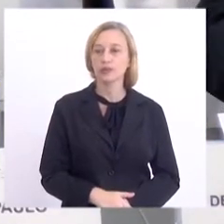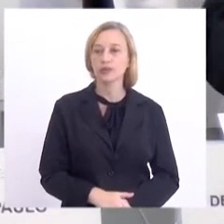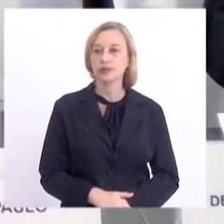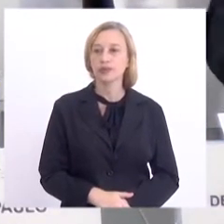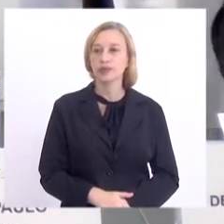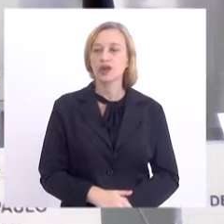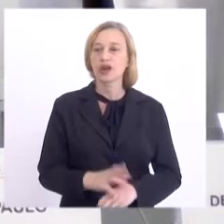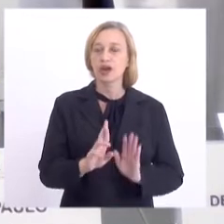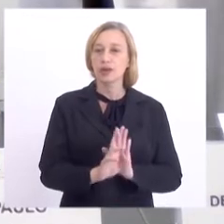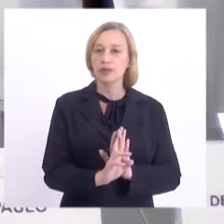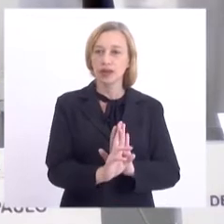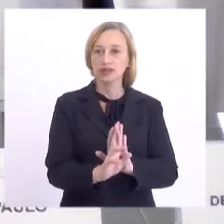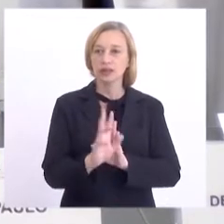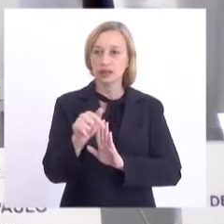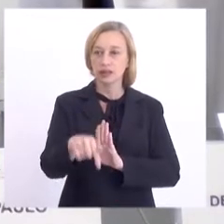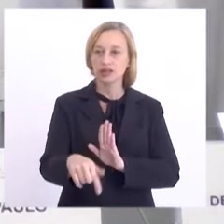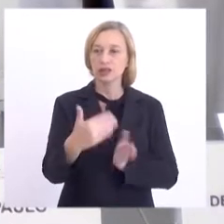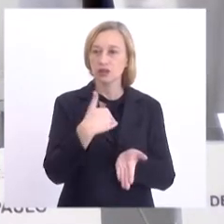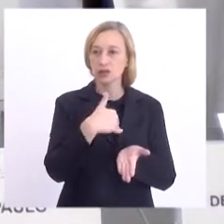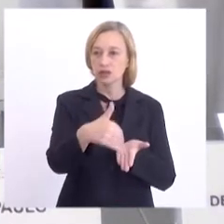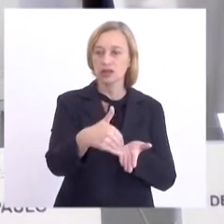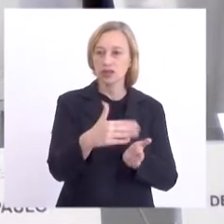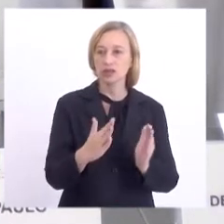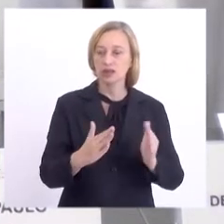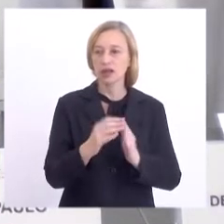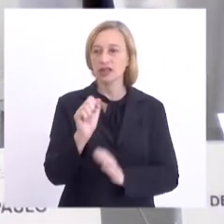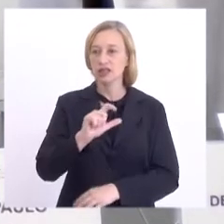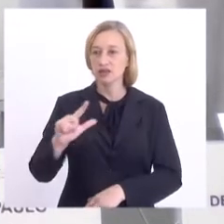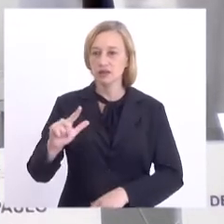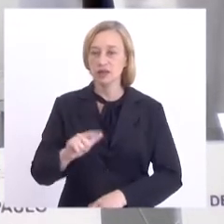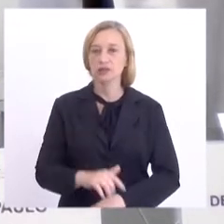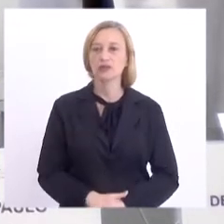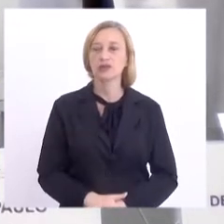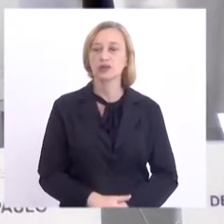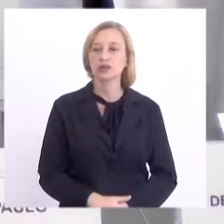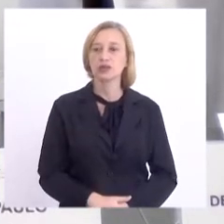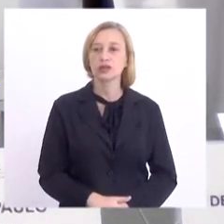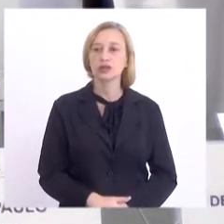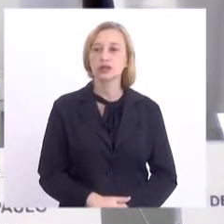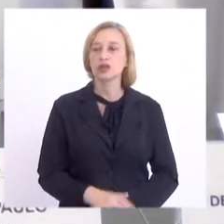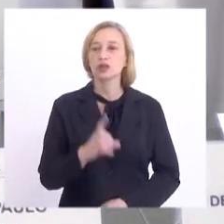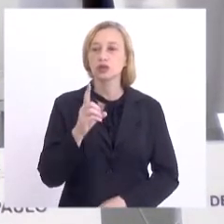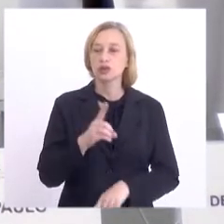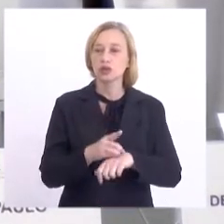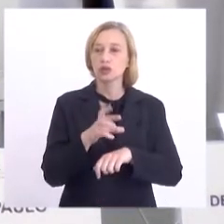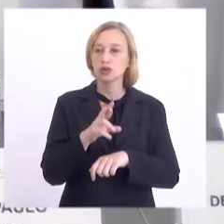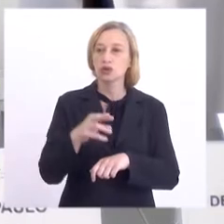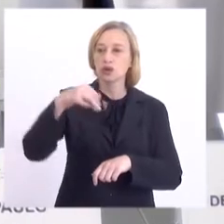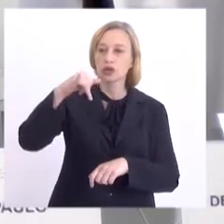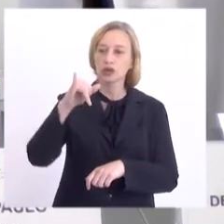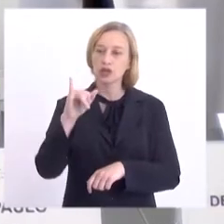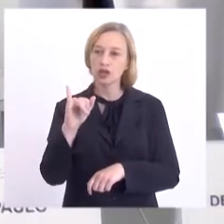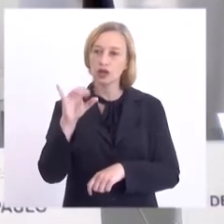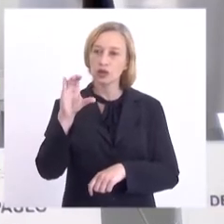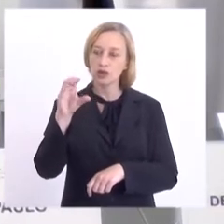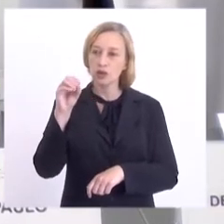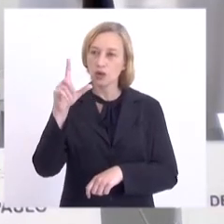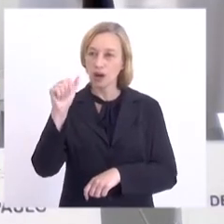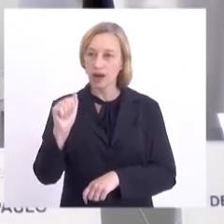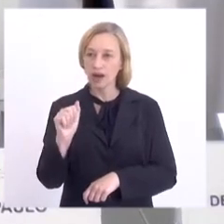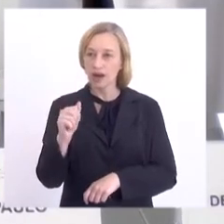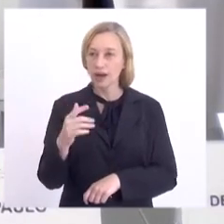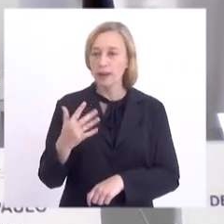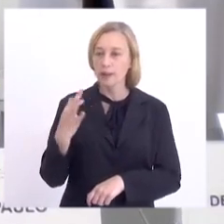representando aqui o secretário da casa civil Dr Nicola que